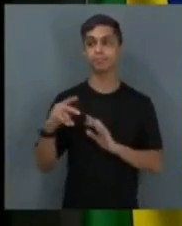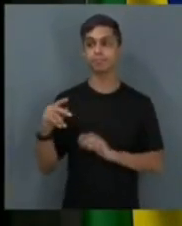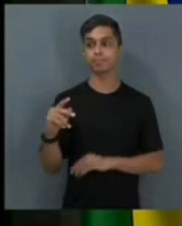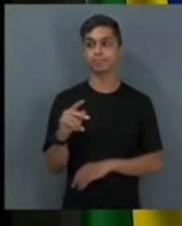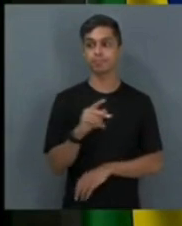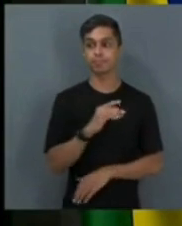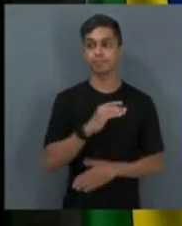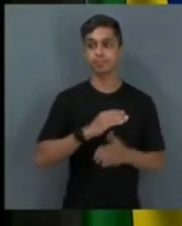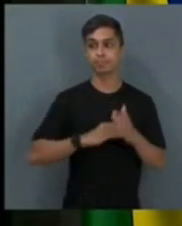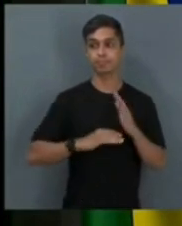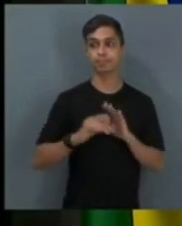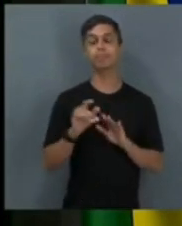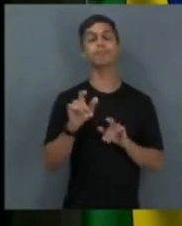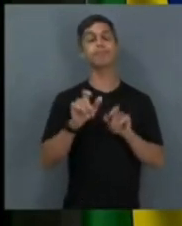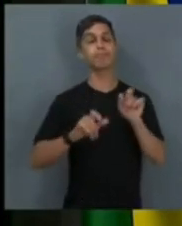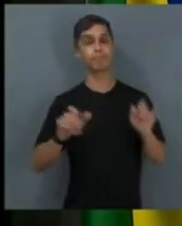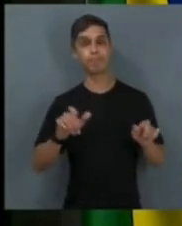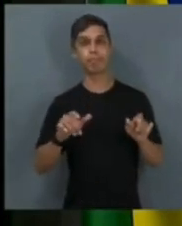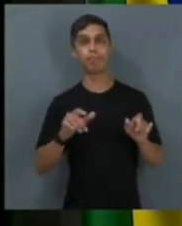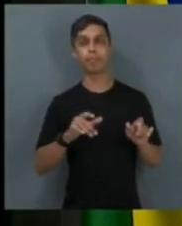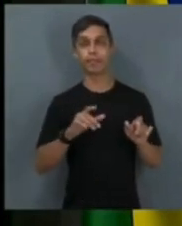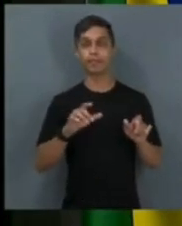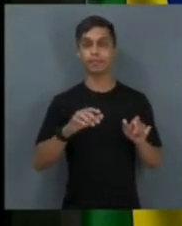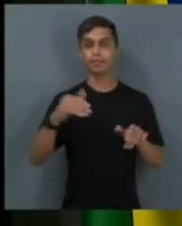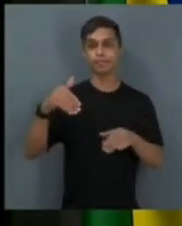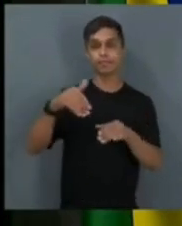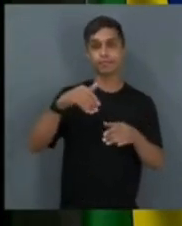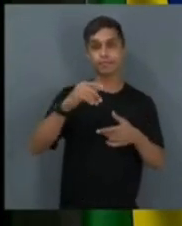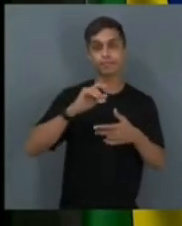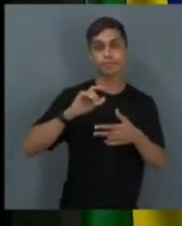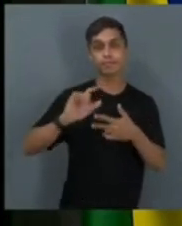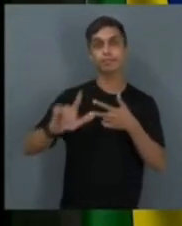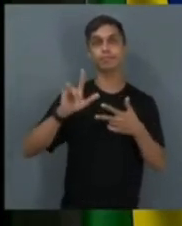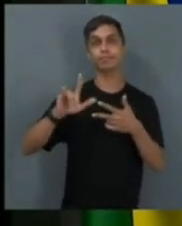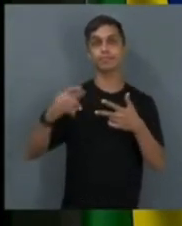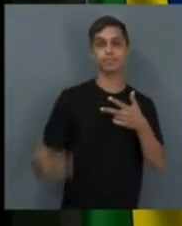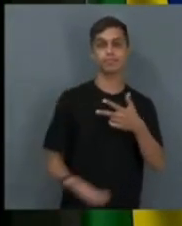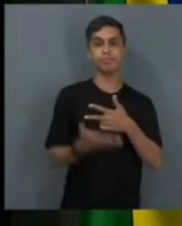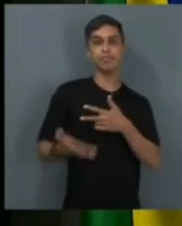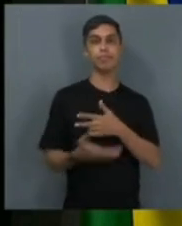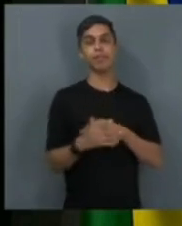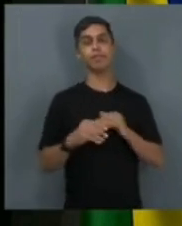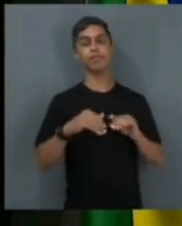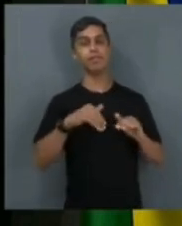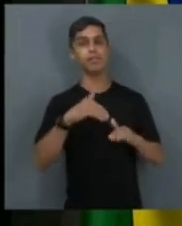que hoje nos sufoca em um ativo que gere prosperidade,